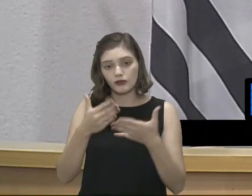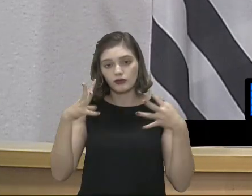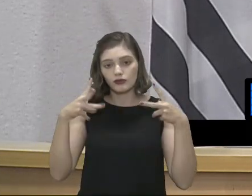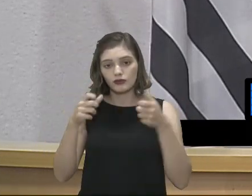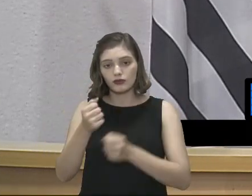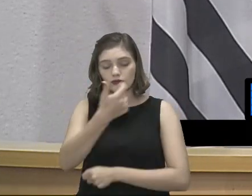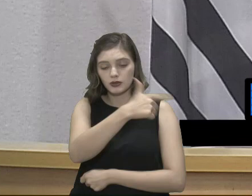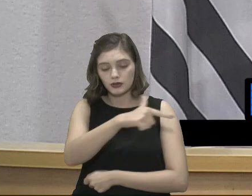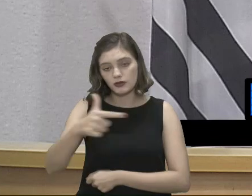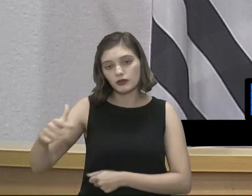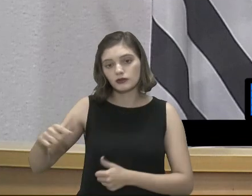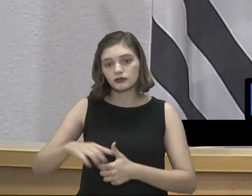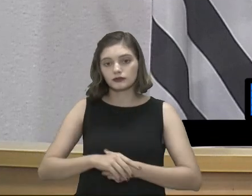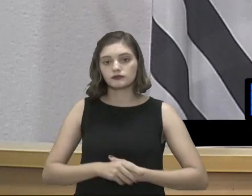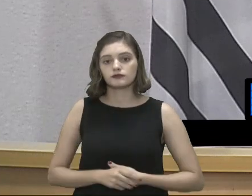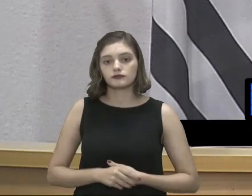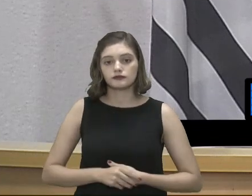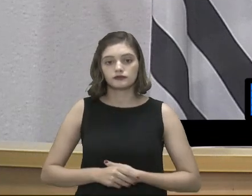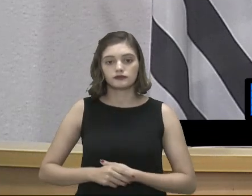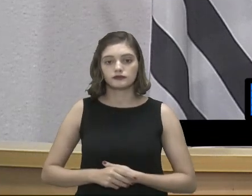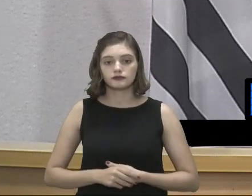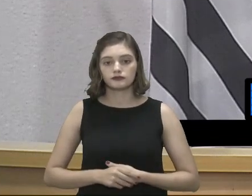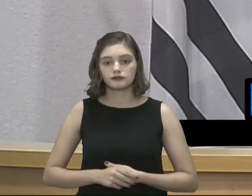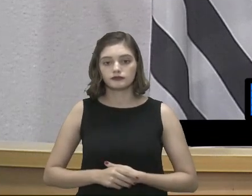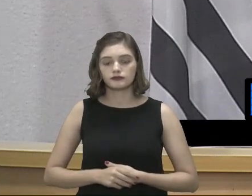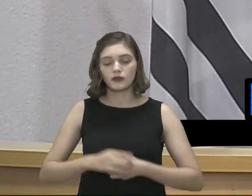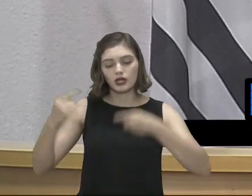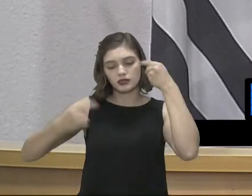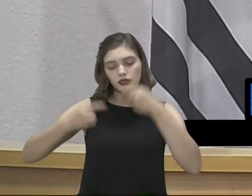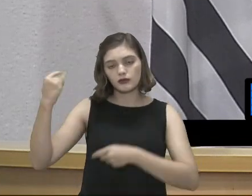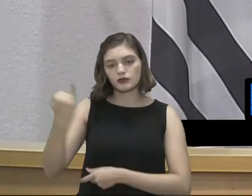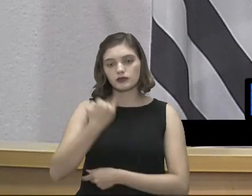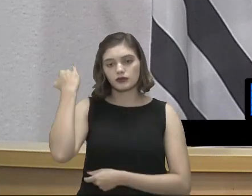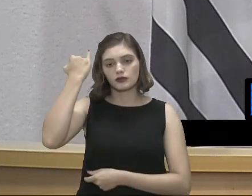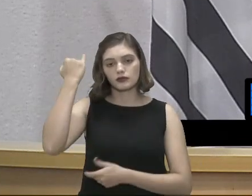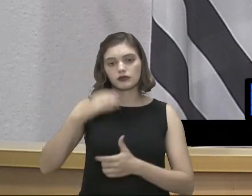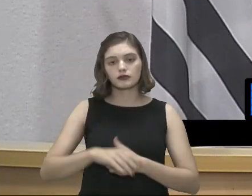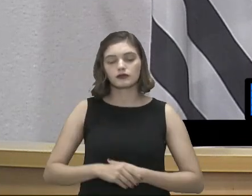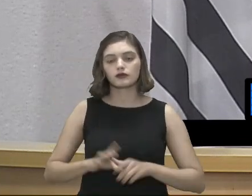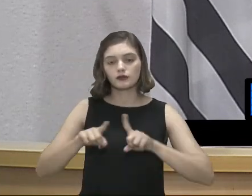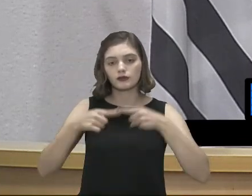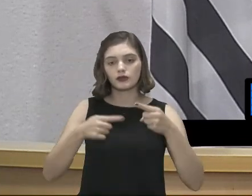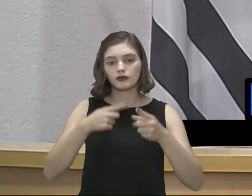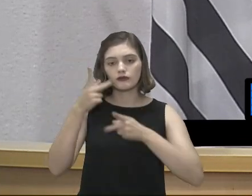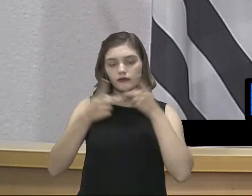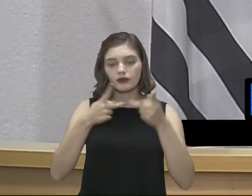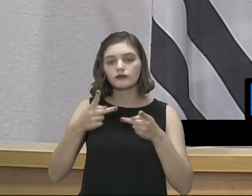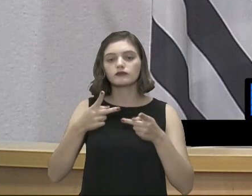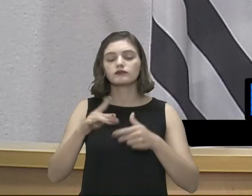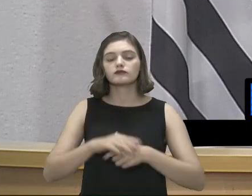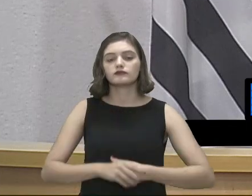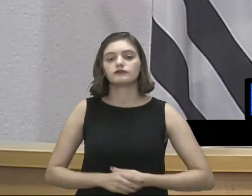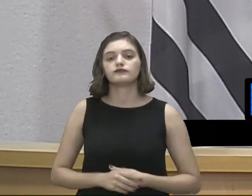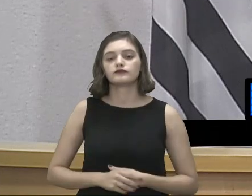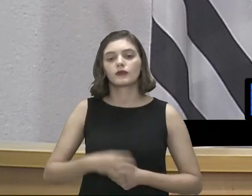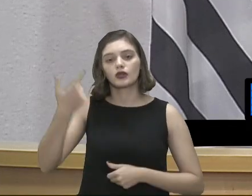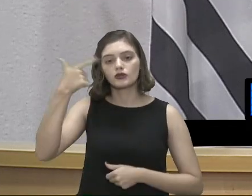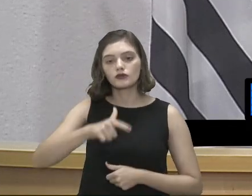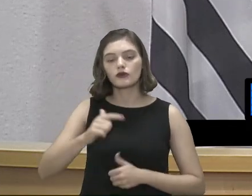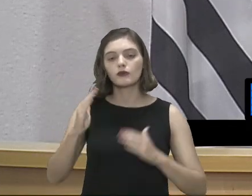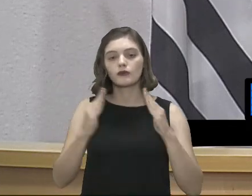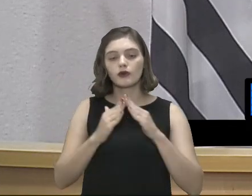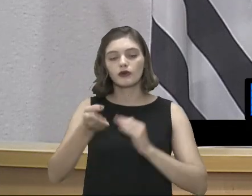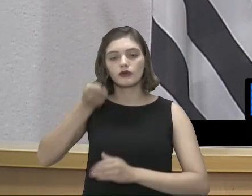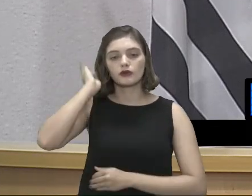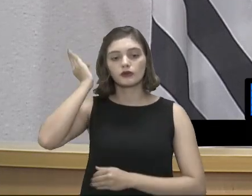as outras, né? Então, esses debates são importantes. Porém, faço um adendo de que, novamente morando na